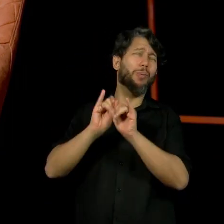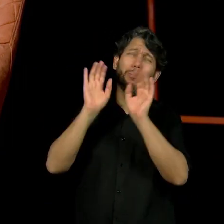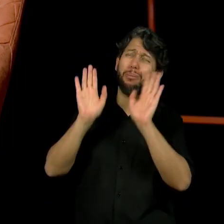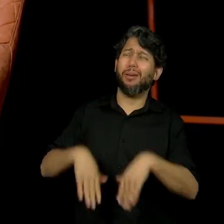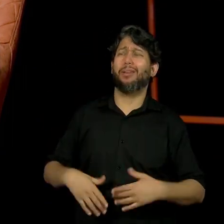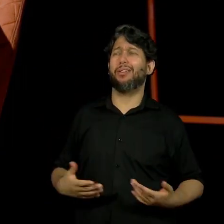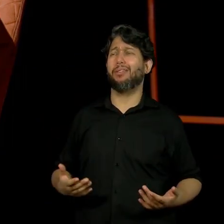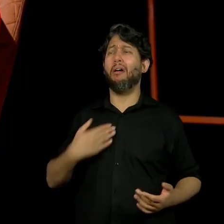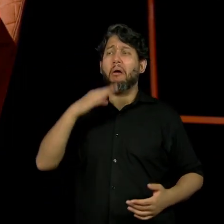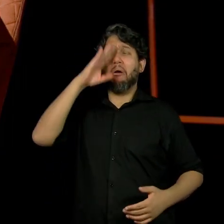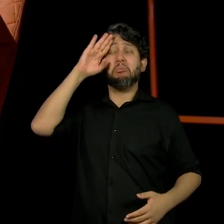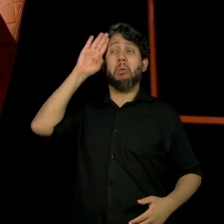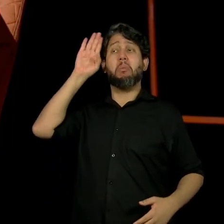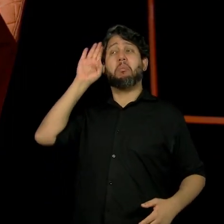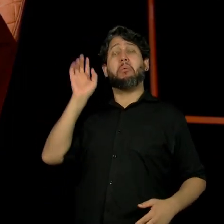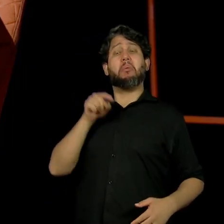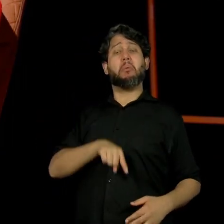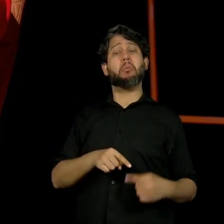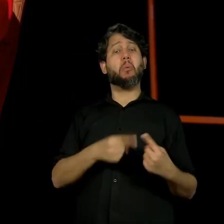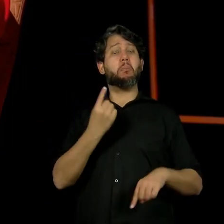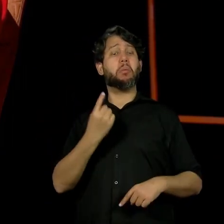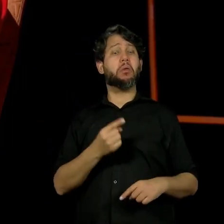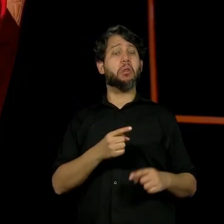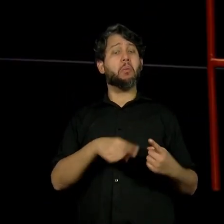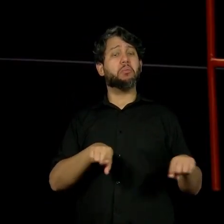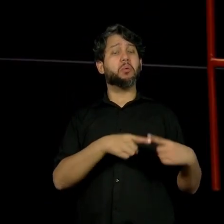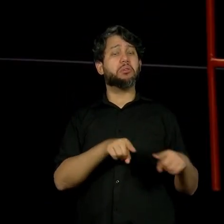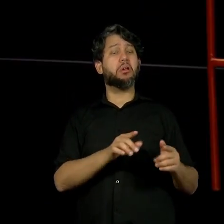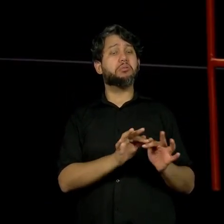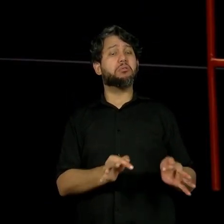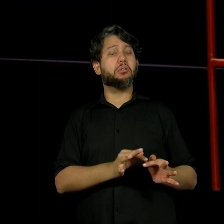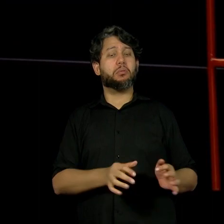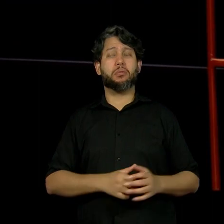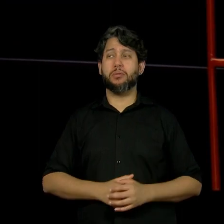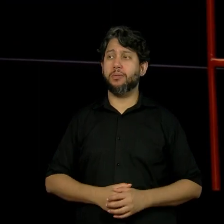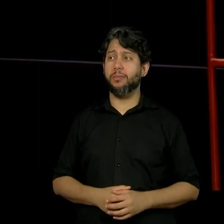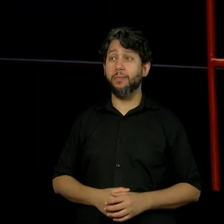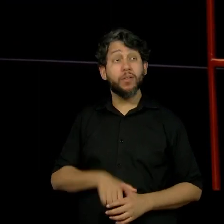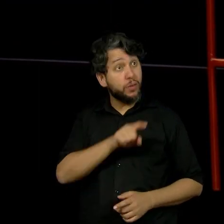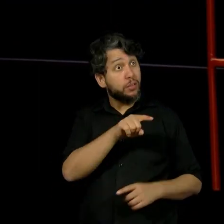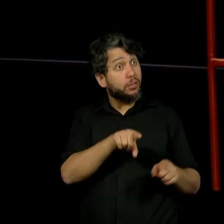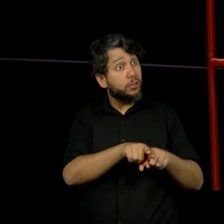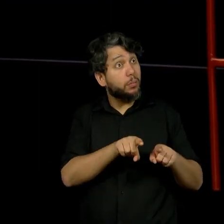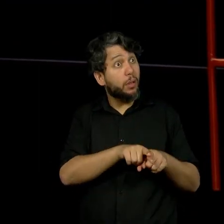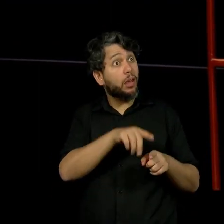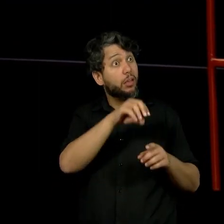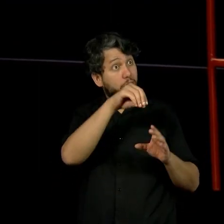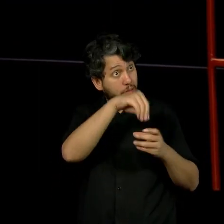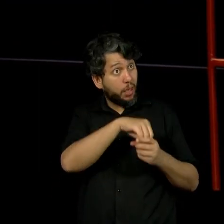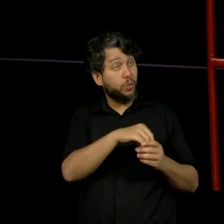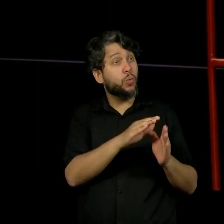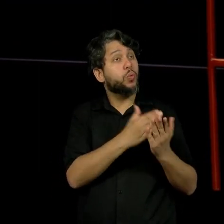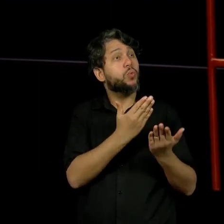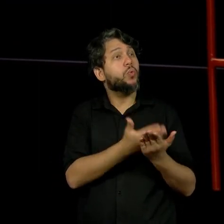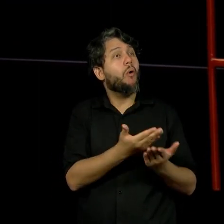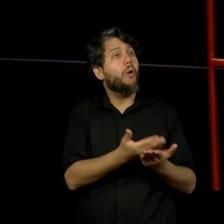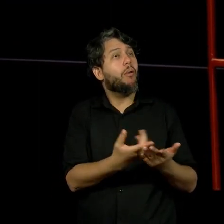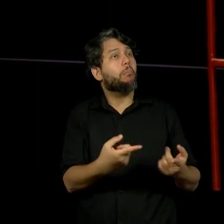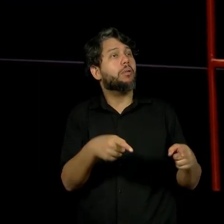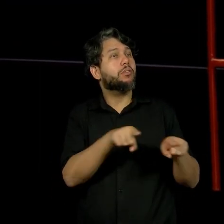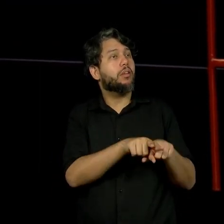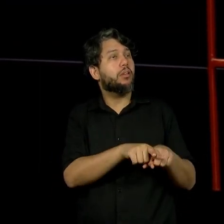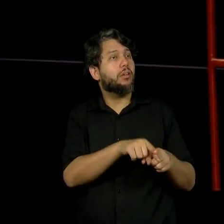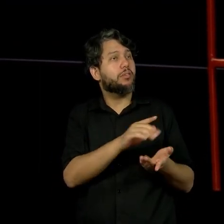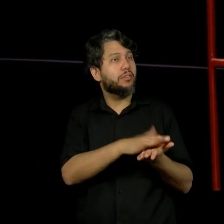de acadêmicos, né? É um programa não acadêmico. E no programa você fez parcerias, por exemplo, com o pessoal da escola de